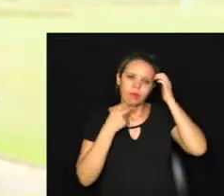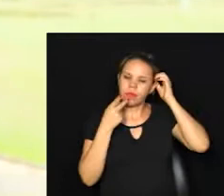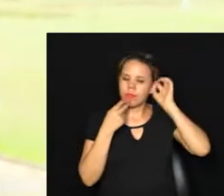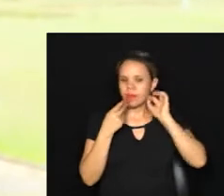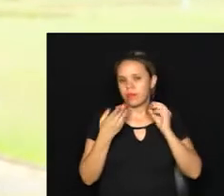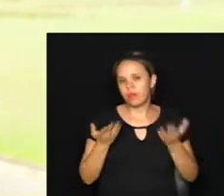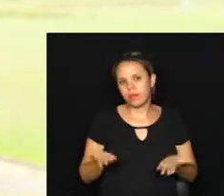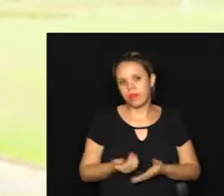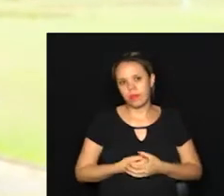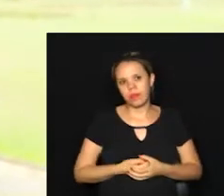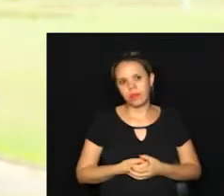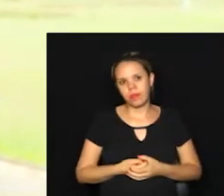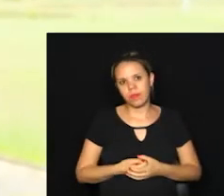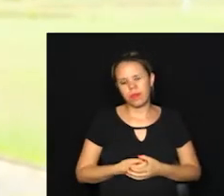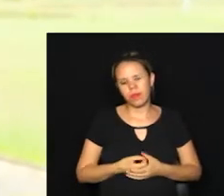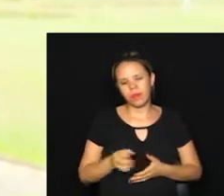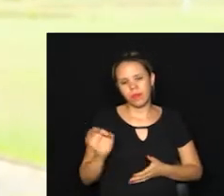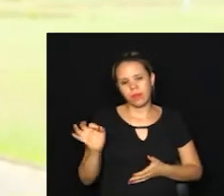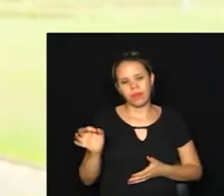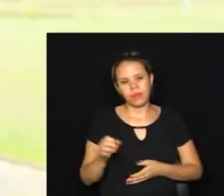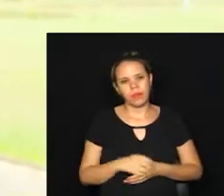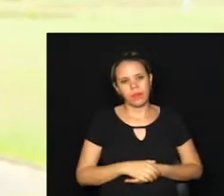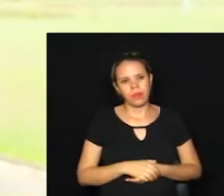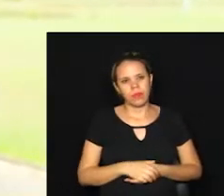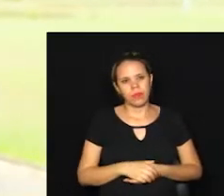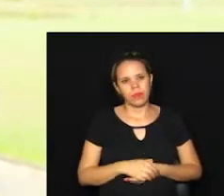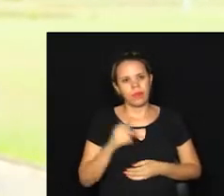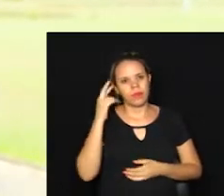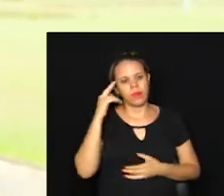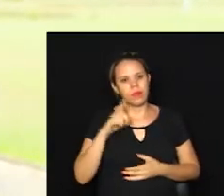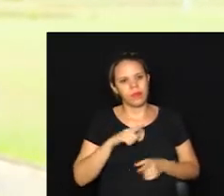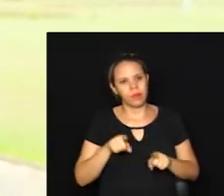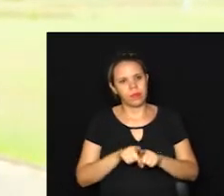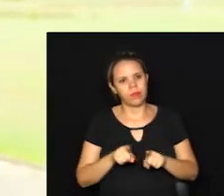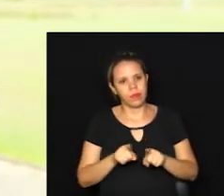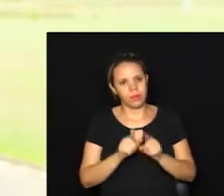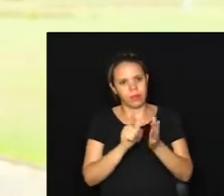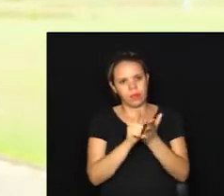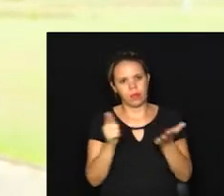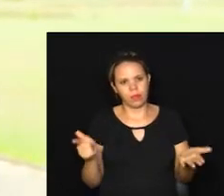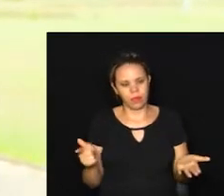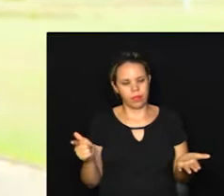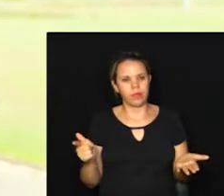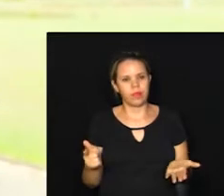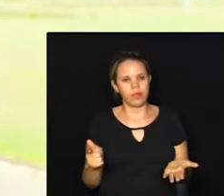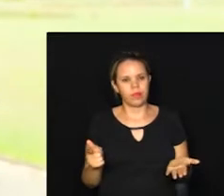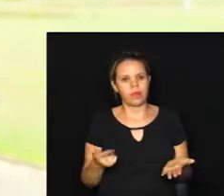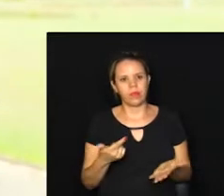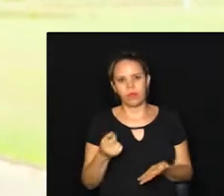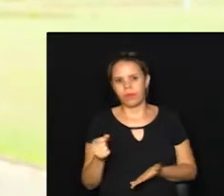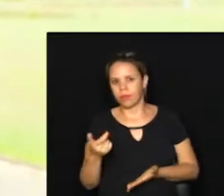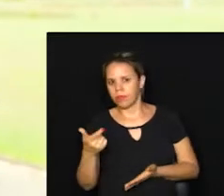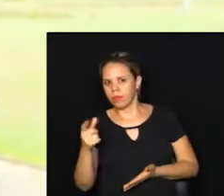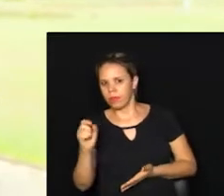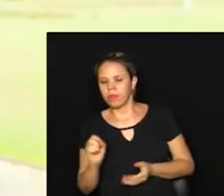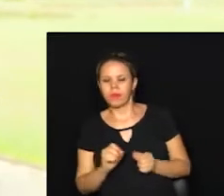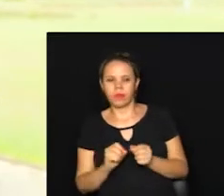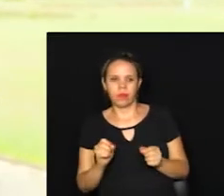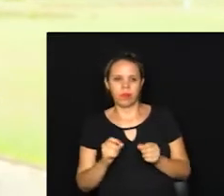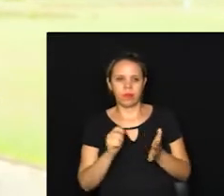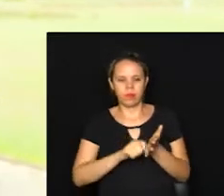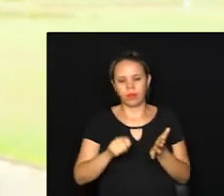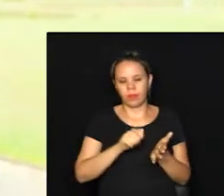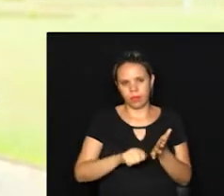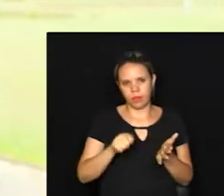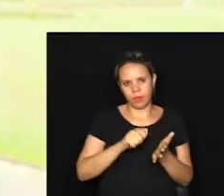respeito disso. Exatamente, André. Ao lado do também jornalista André Pécora, em 2010, eu escrevi um livro